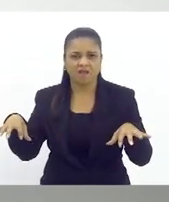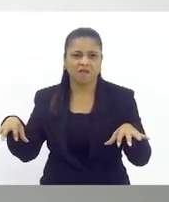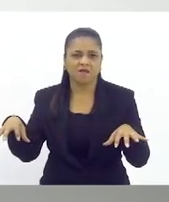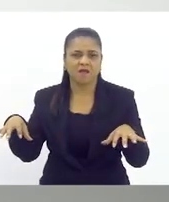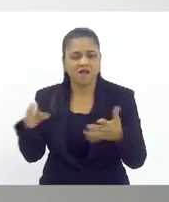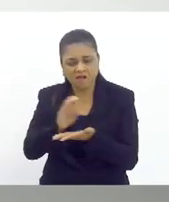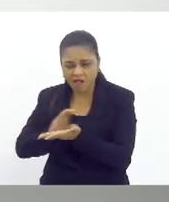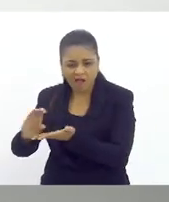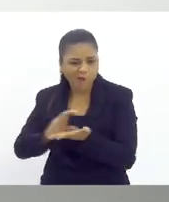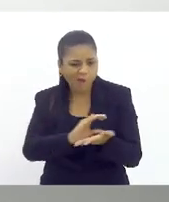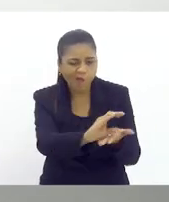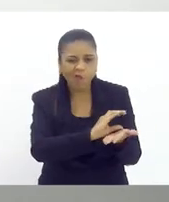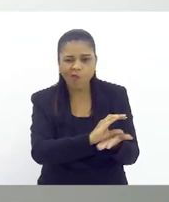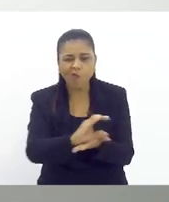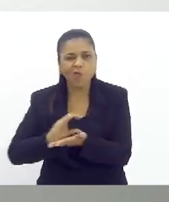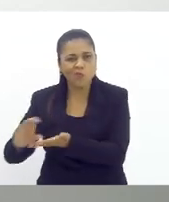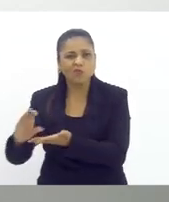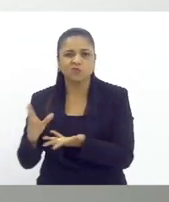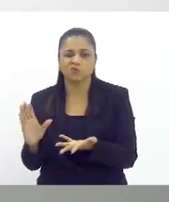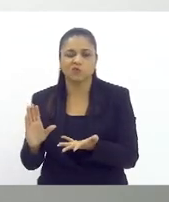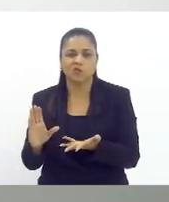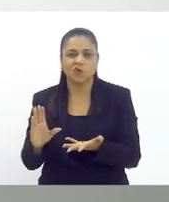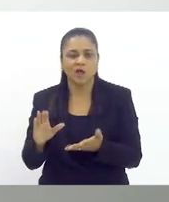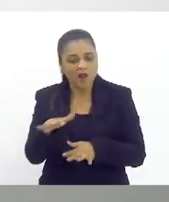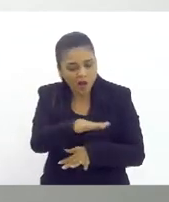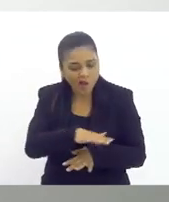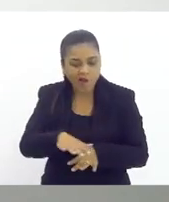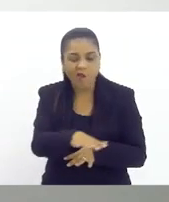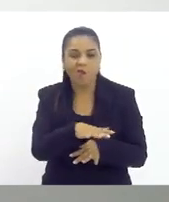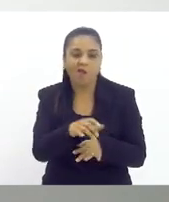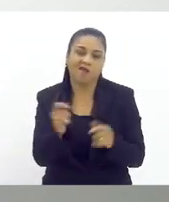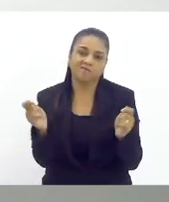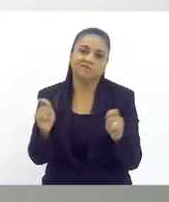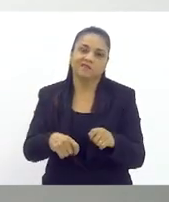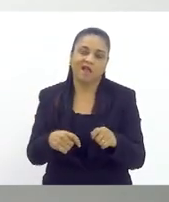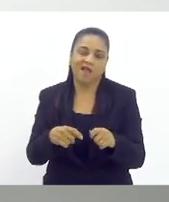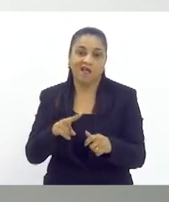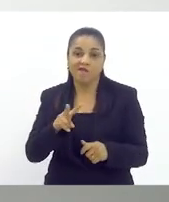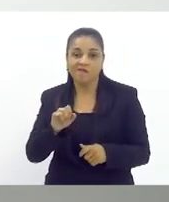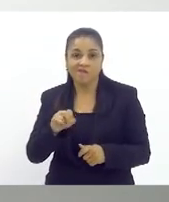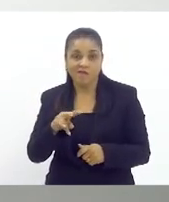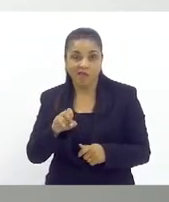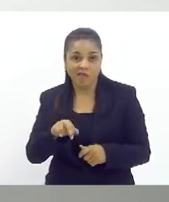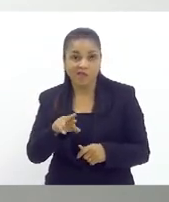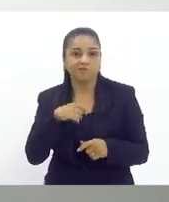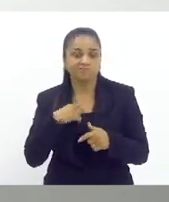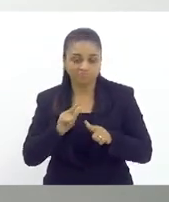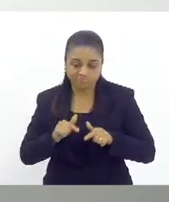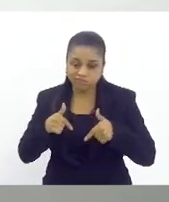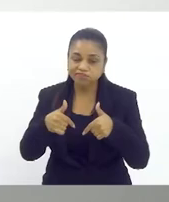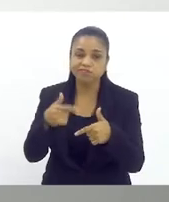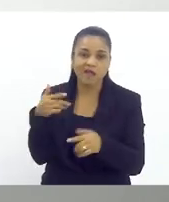a gente faz isso bem localmente né os viveiros tem essa participação